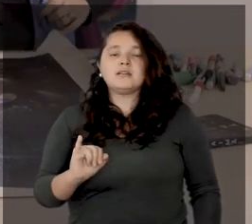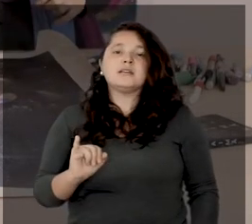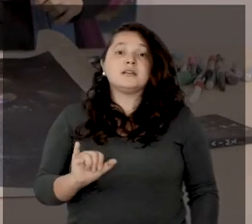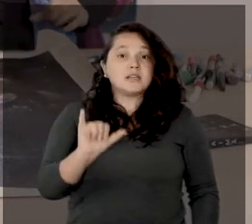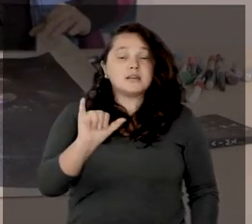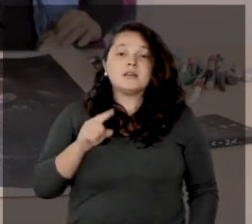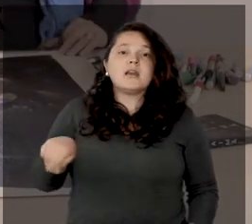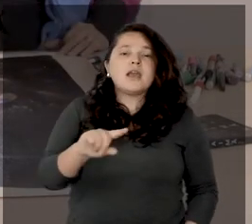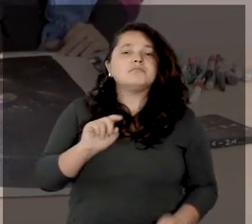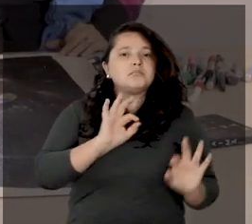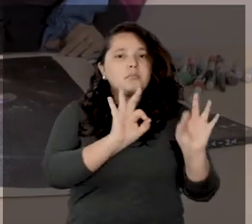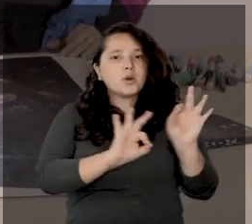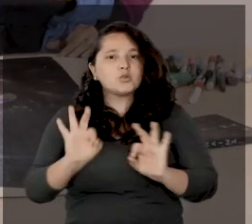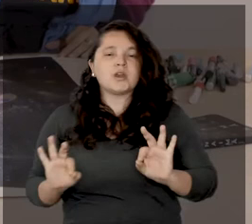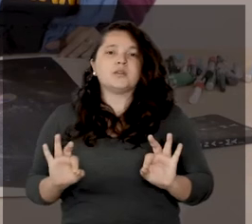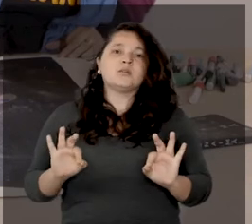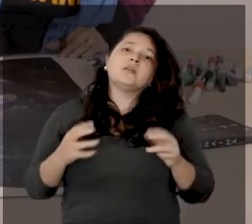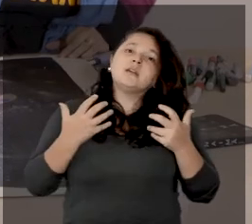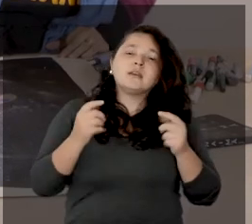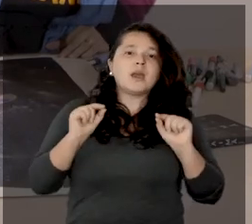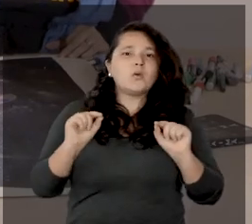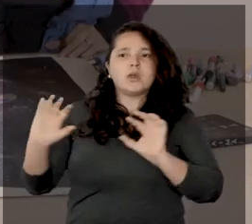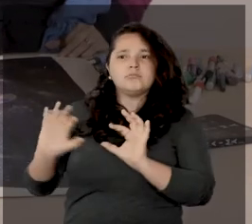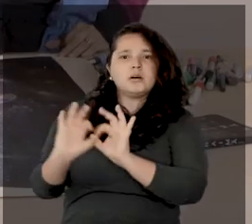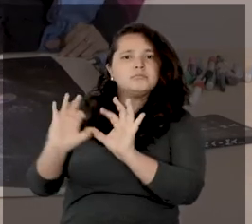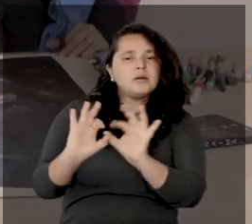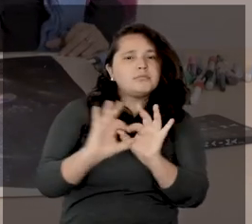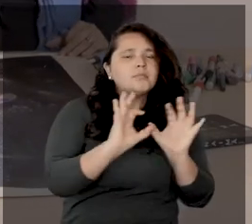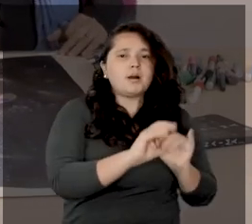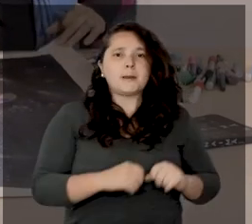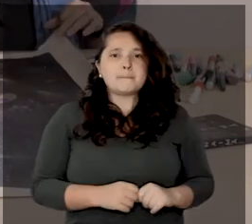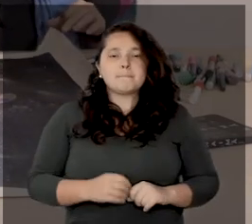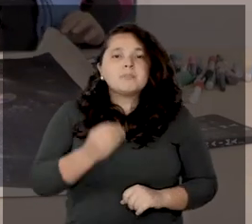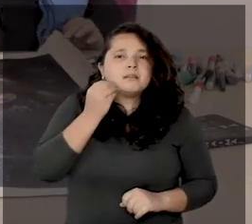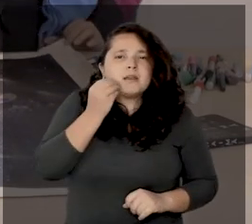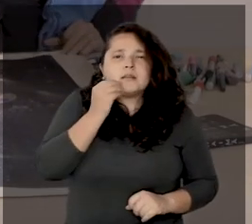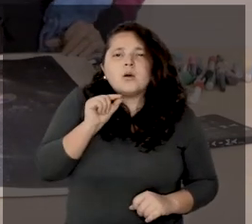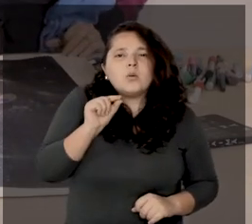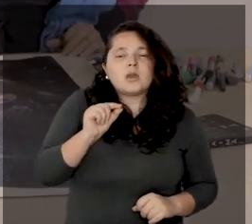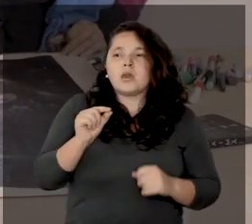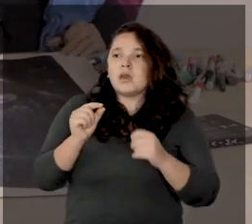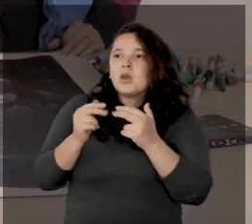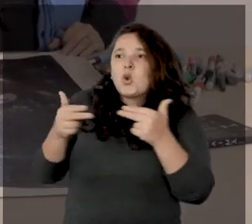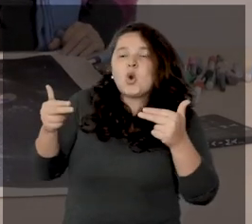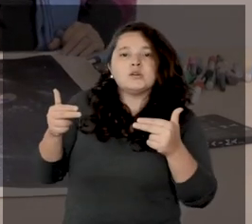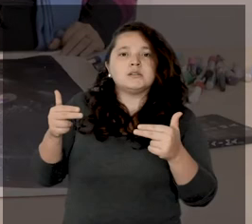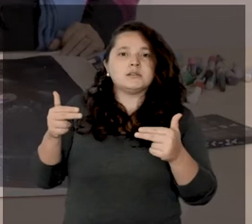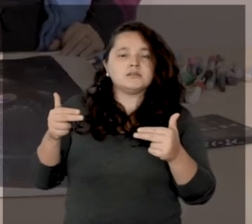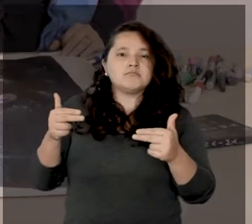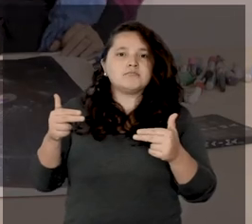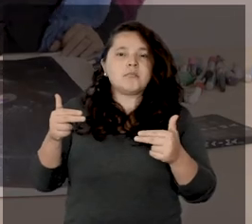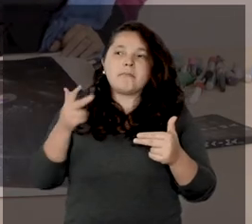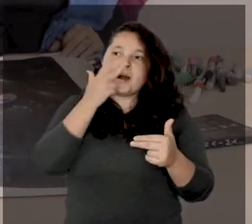projeto que busca amarrar tudo isso, que vem fugindo, correndo, ainda tão na correria, né, é como se o navio